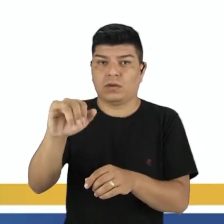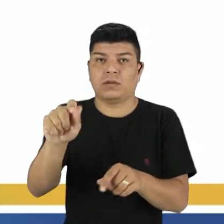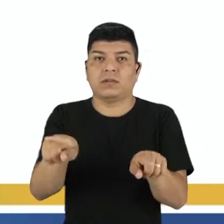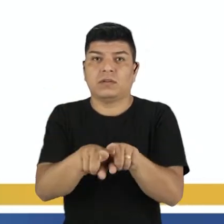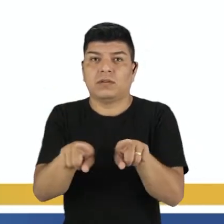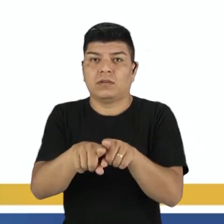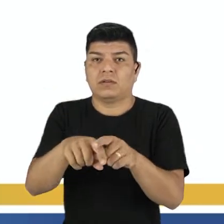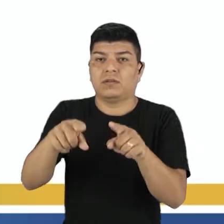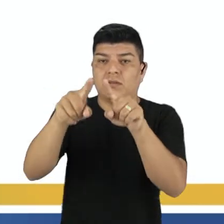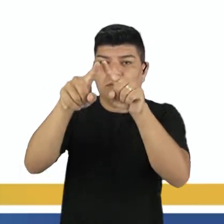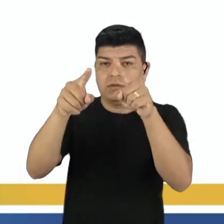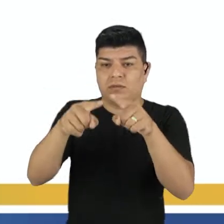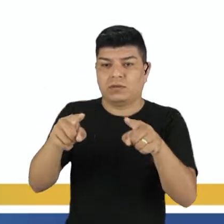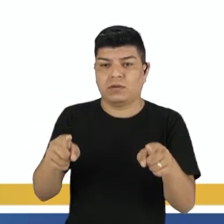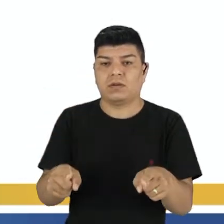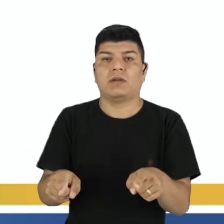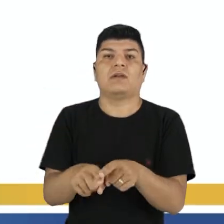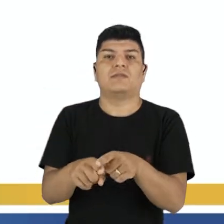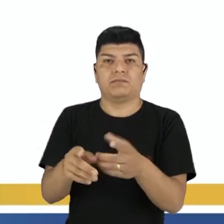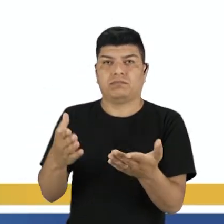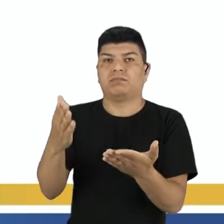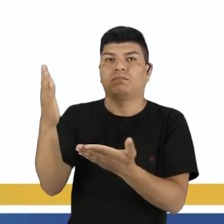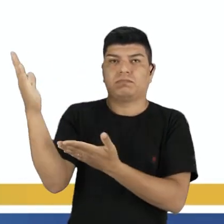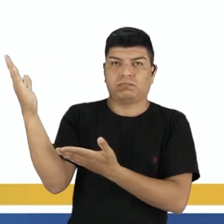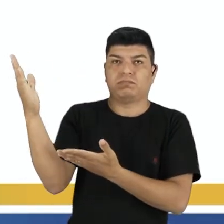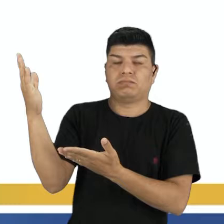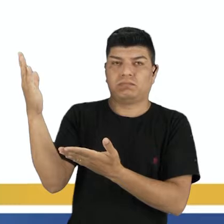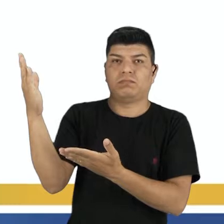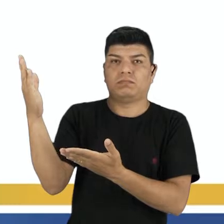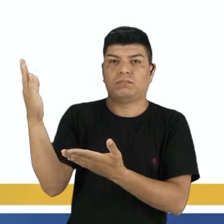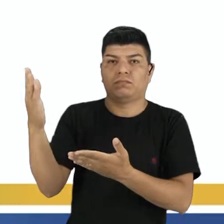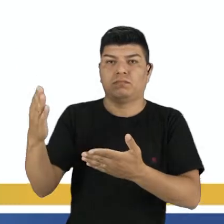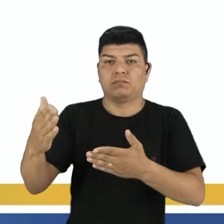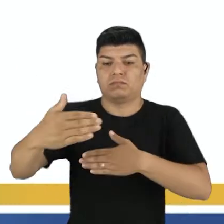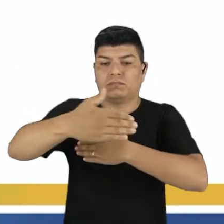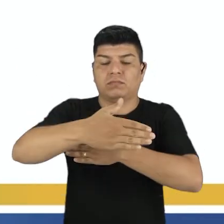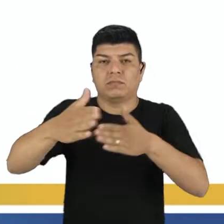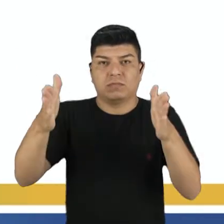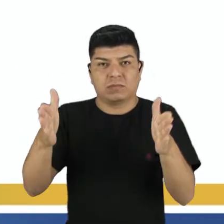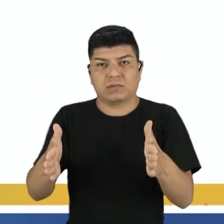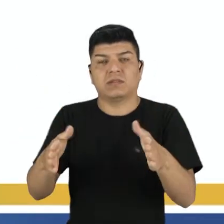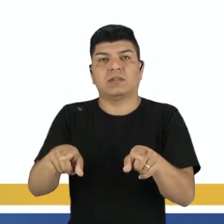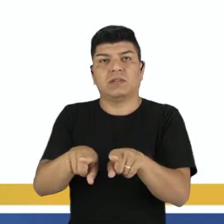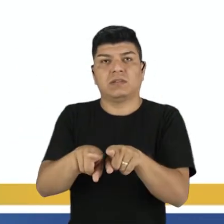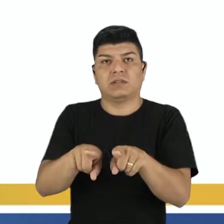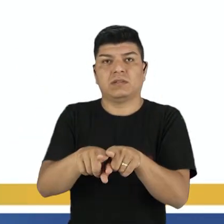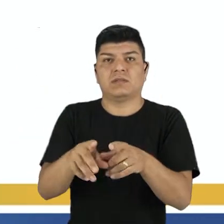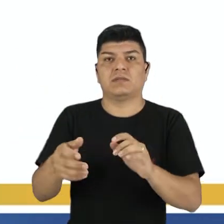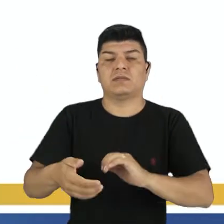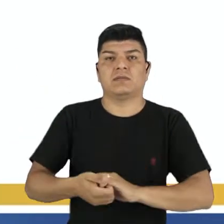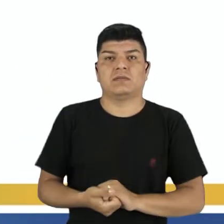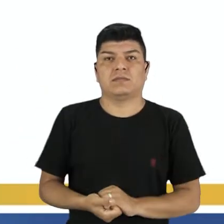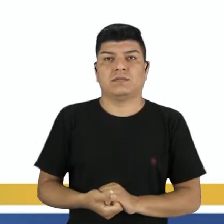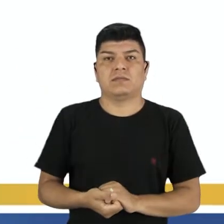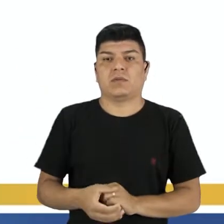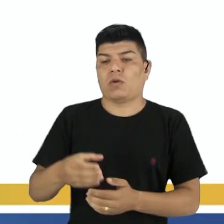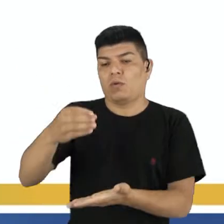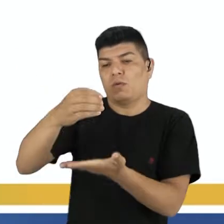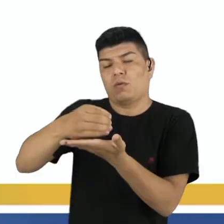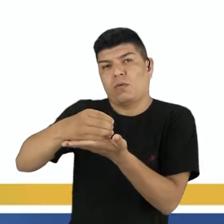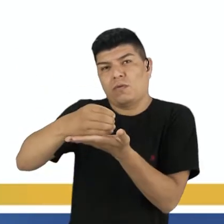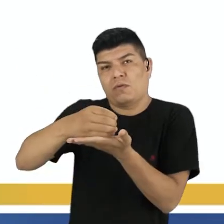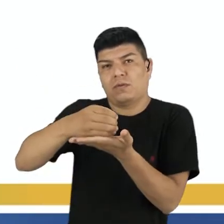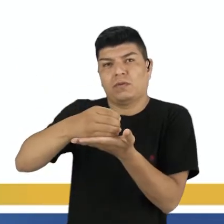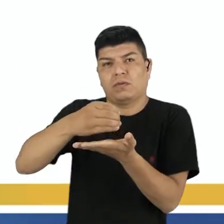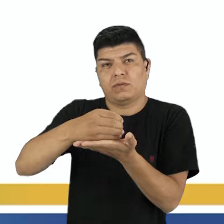uma garrafa, a carton of, uma caixa, aquelas caixinhas longa-vida, a glass of, um copo de,